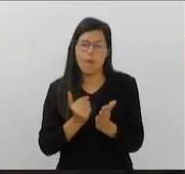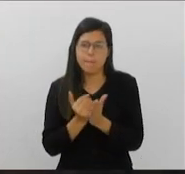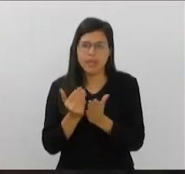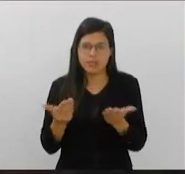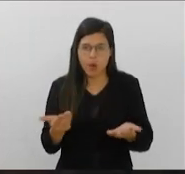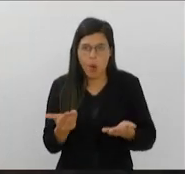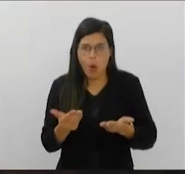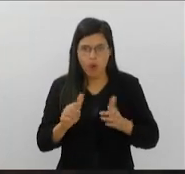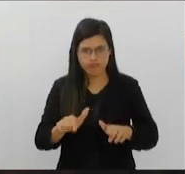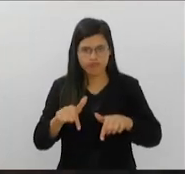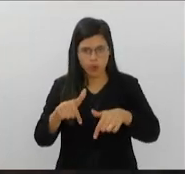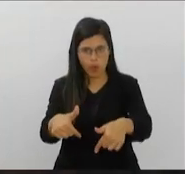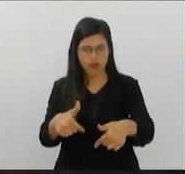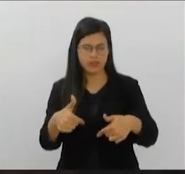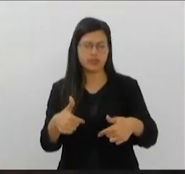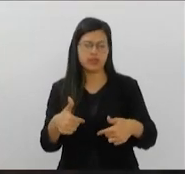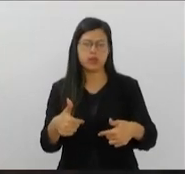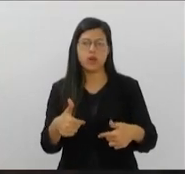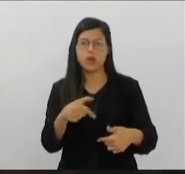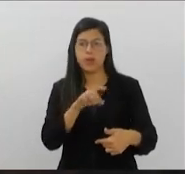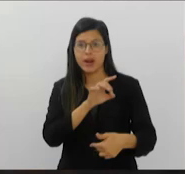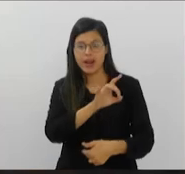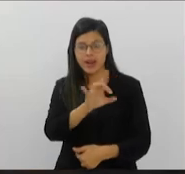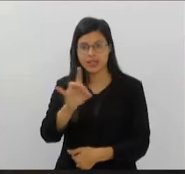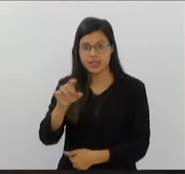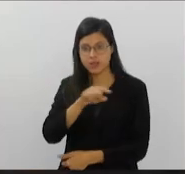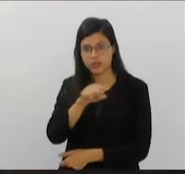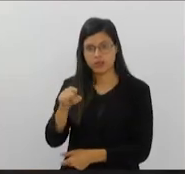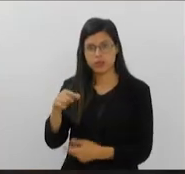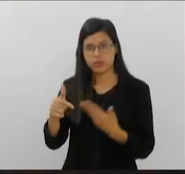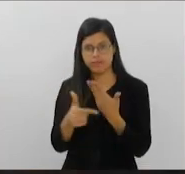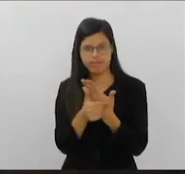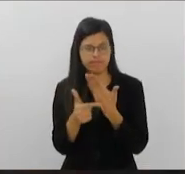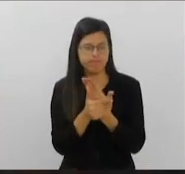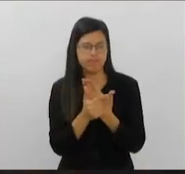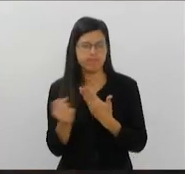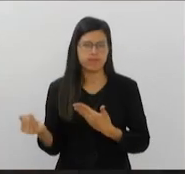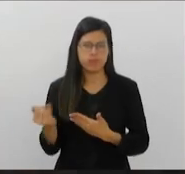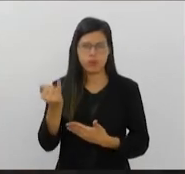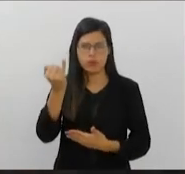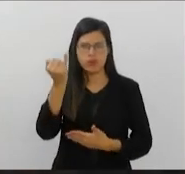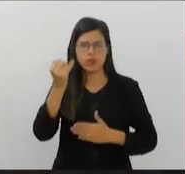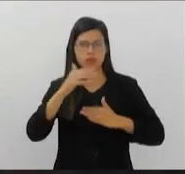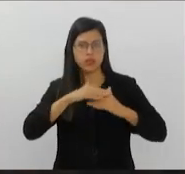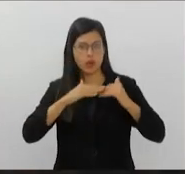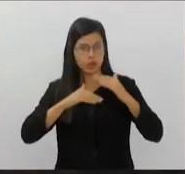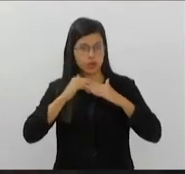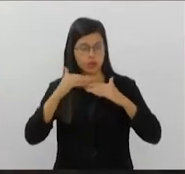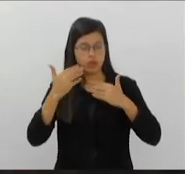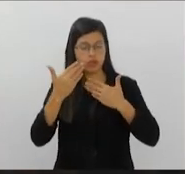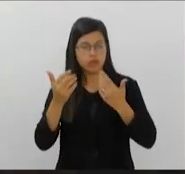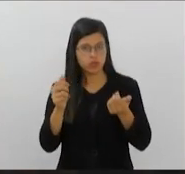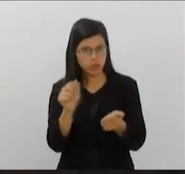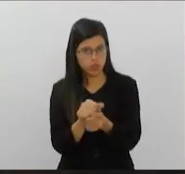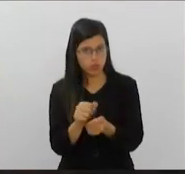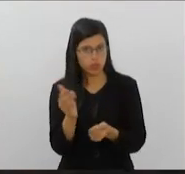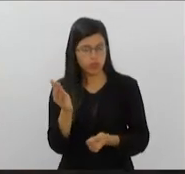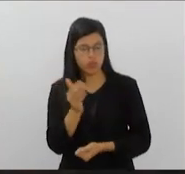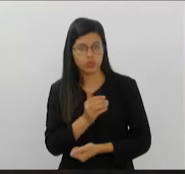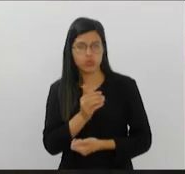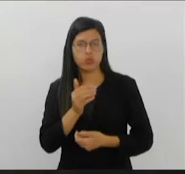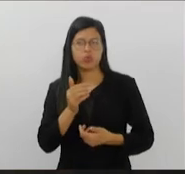cada um de vocês tem um papel crucial nessa construção. Vamos juntos, com entusiasmo